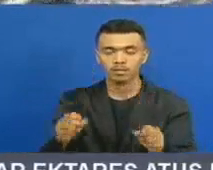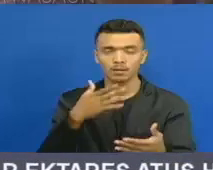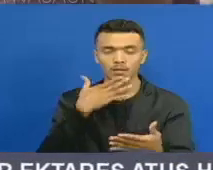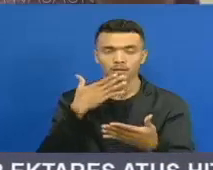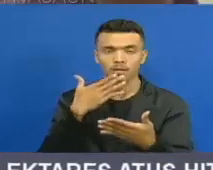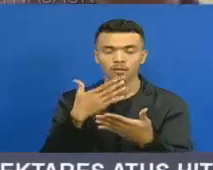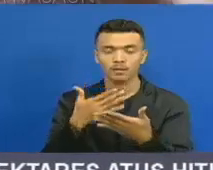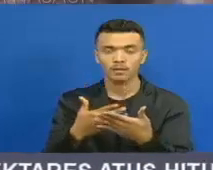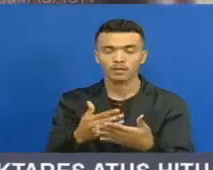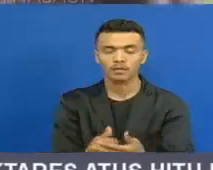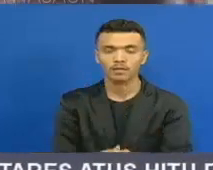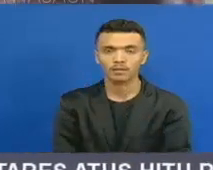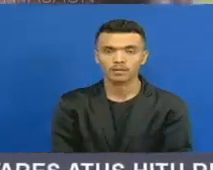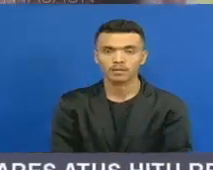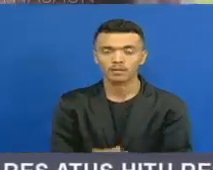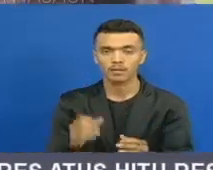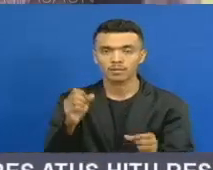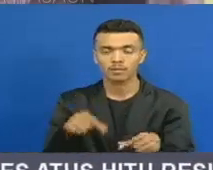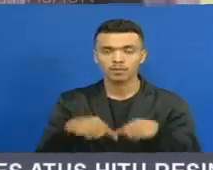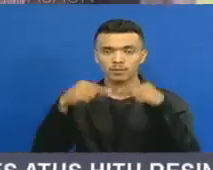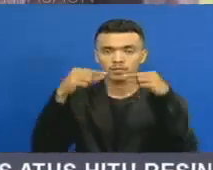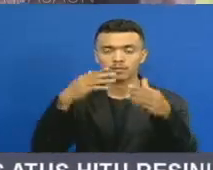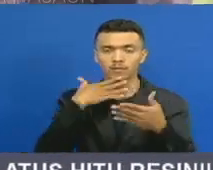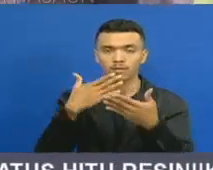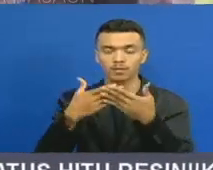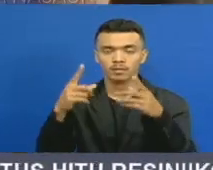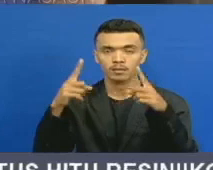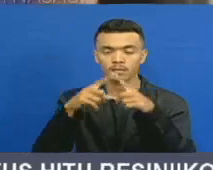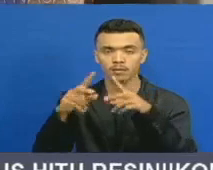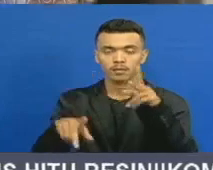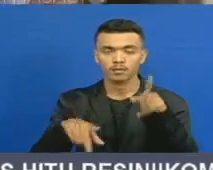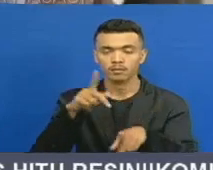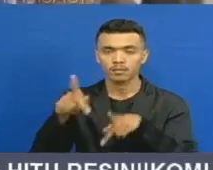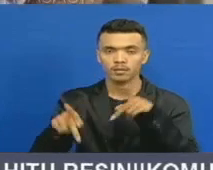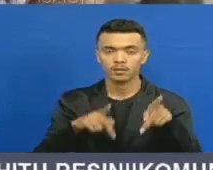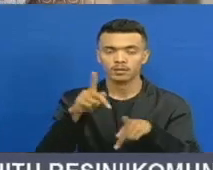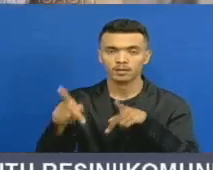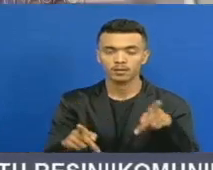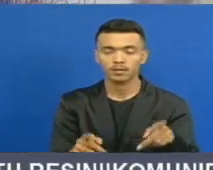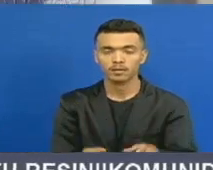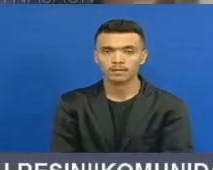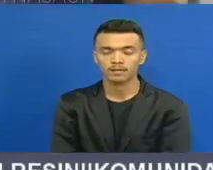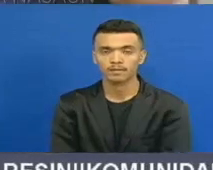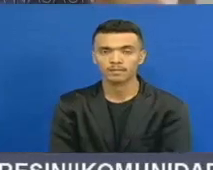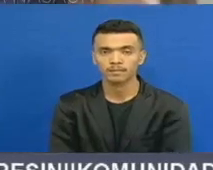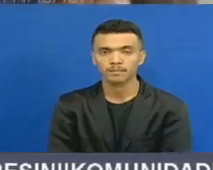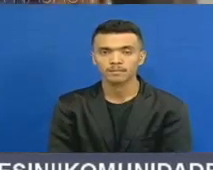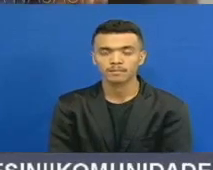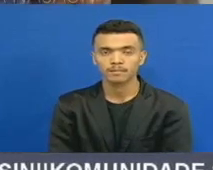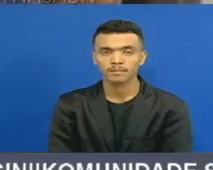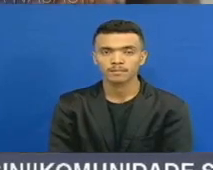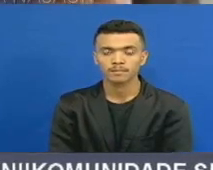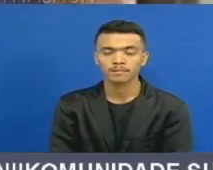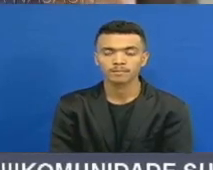no quantidade café, nu ne bele fo benefício ba comunidade. O orçamento era significativo, né? Tudo de implemento